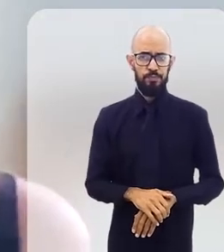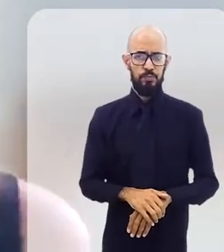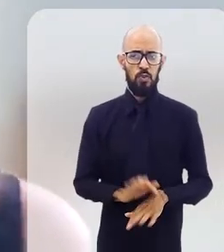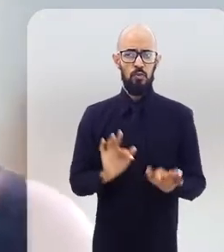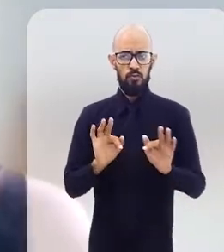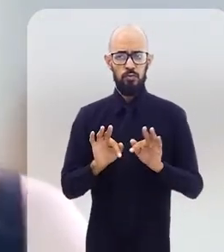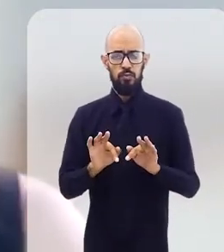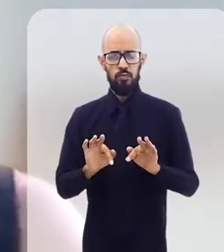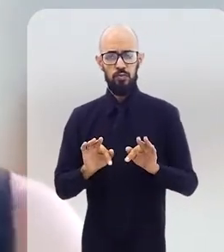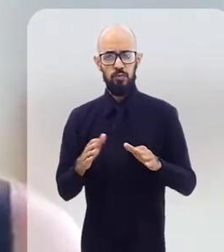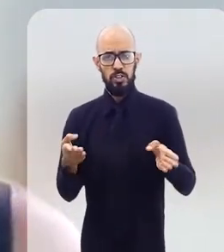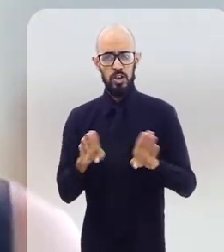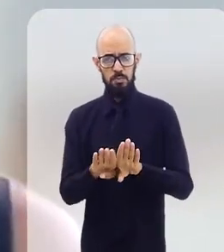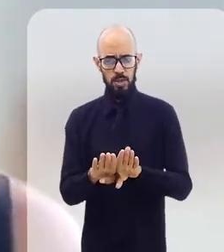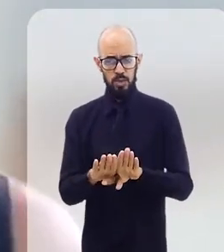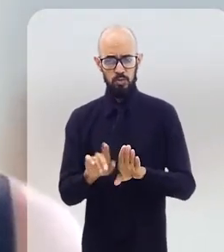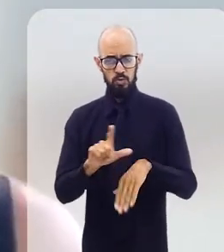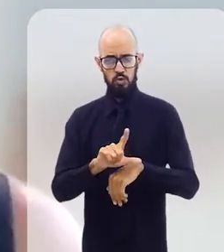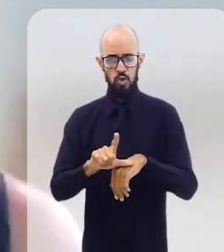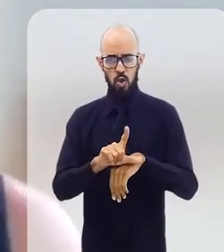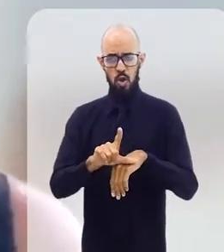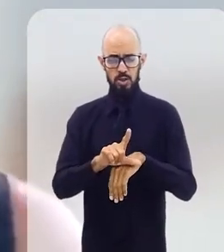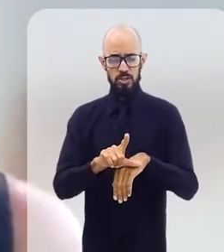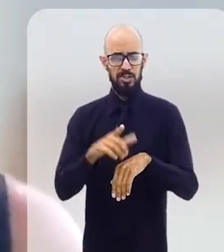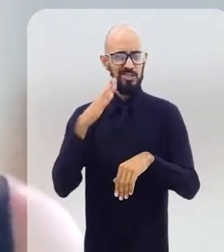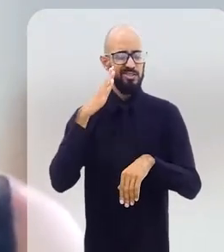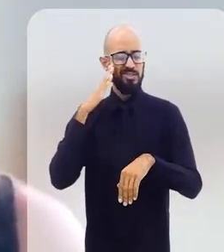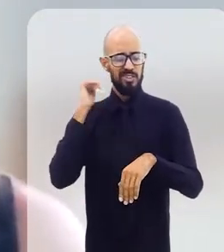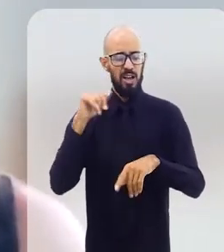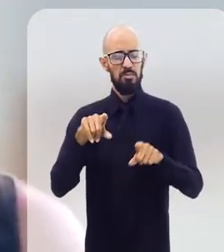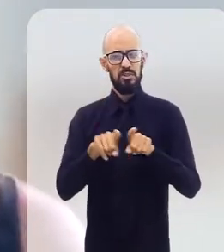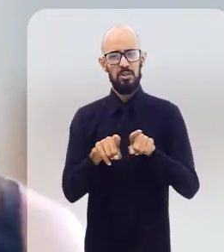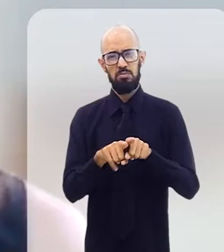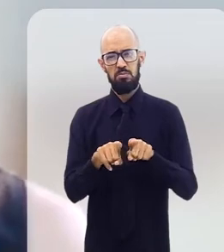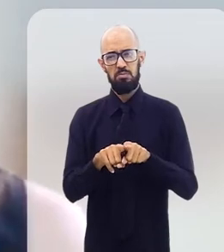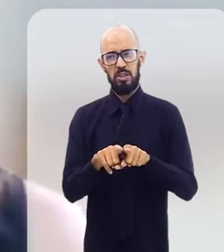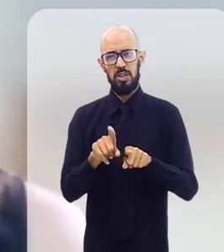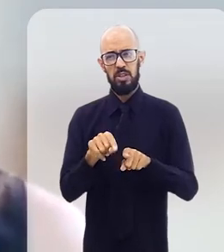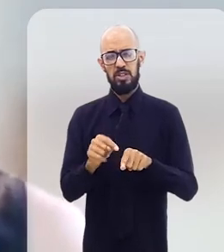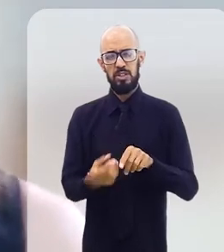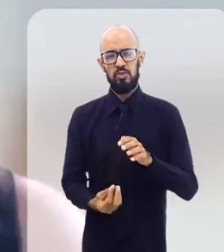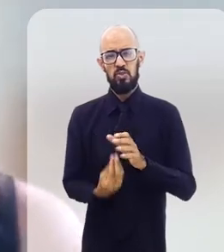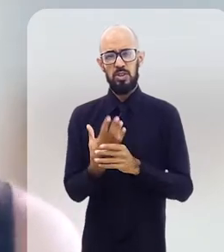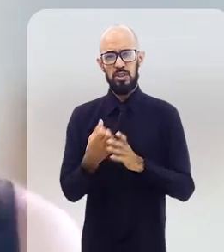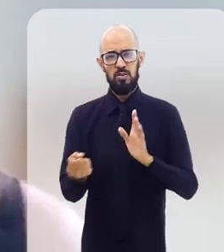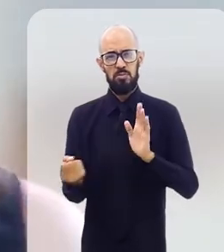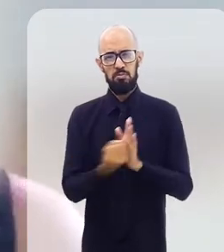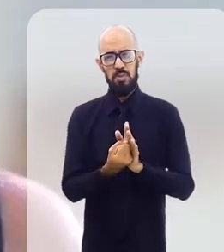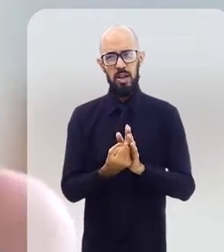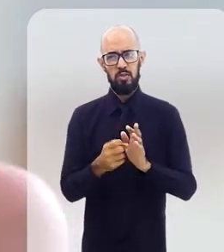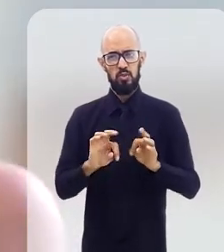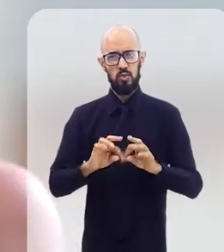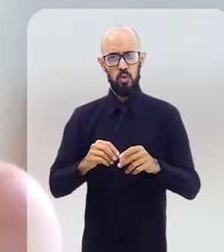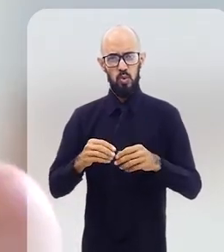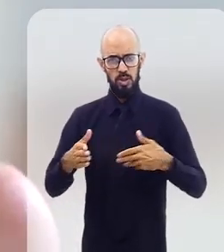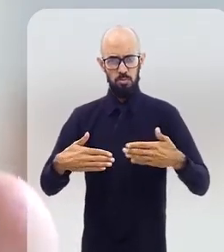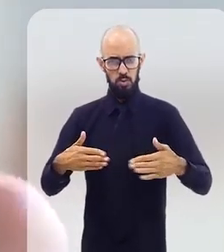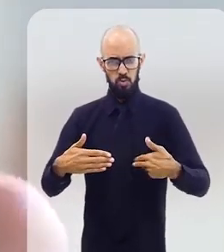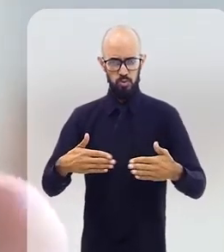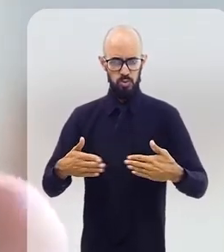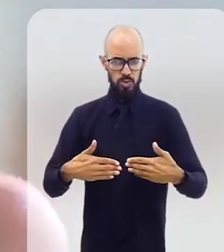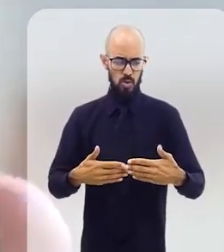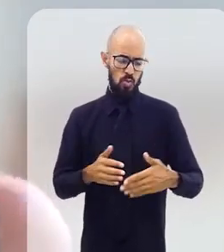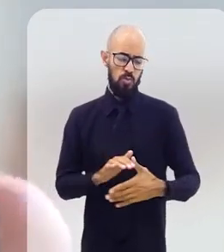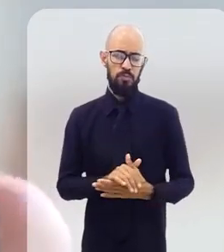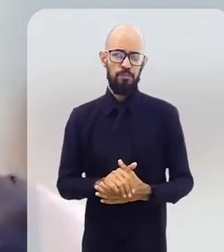O fechamento das lojas, né? A gente sabe que isso, né, em um determinado momento ali impactou diretamente toda essa cadeia